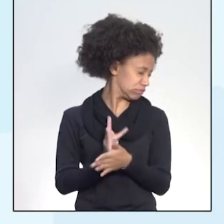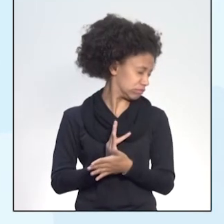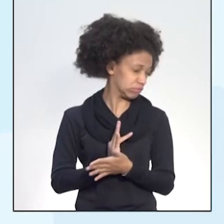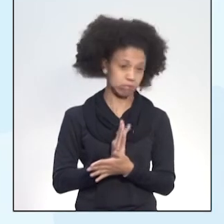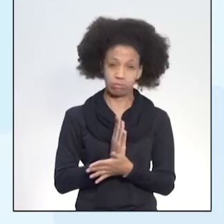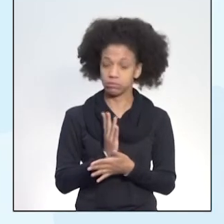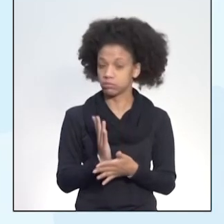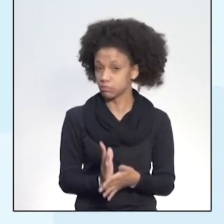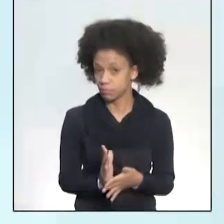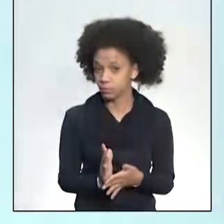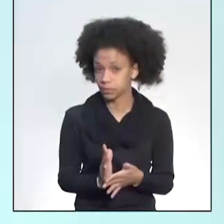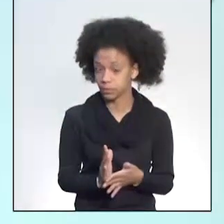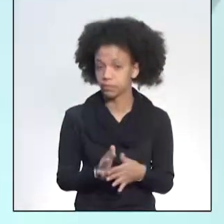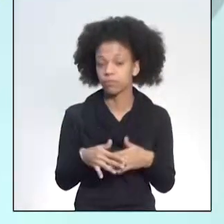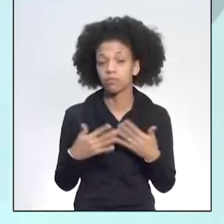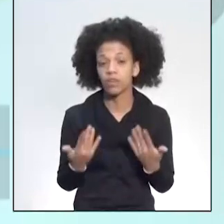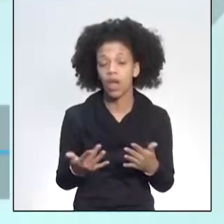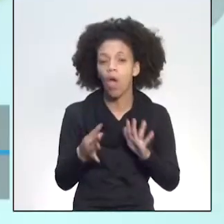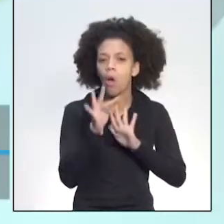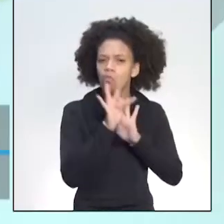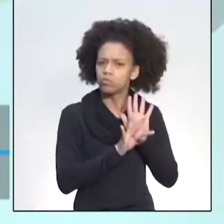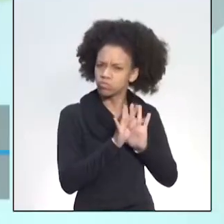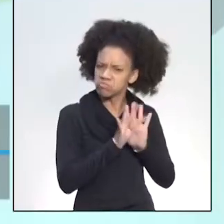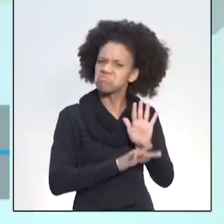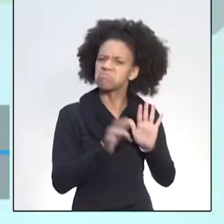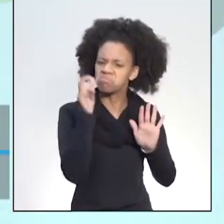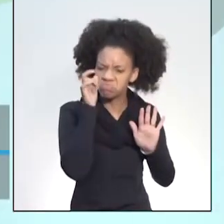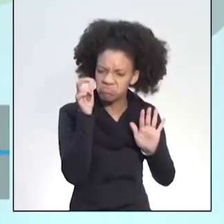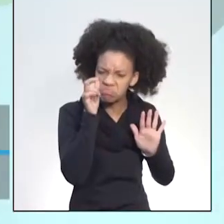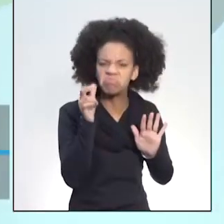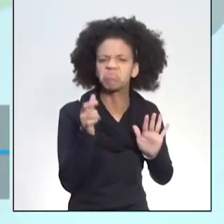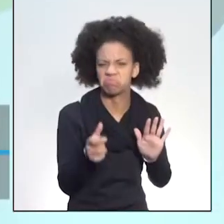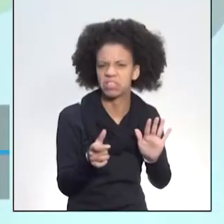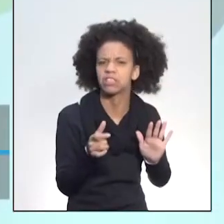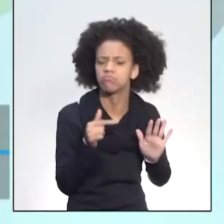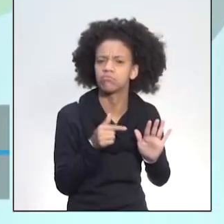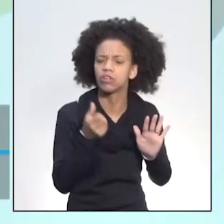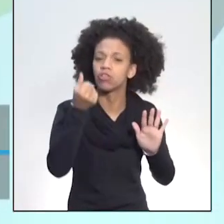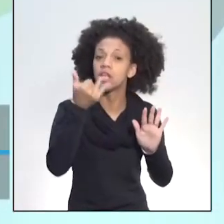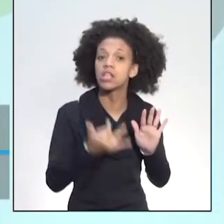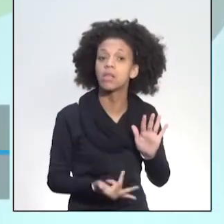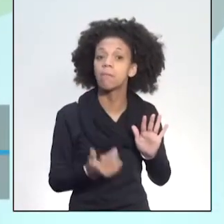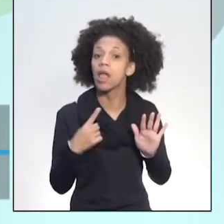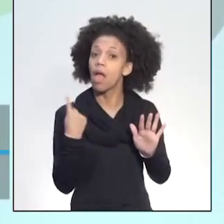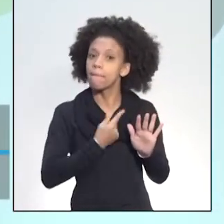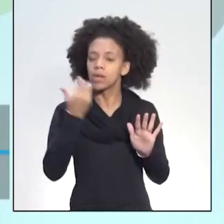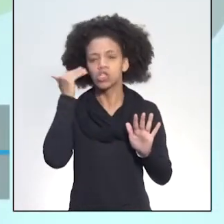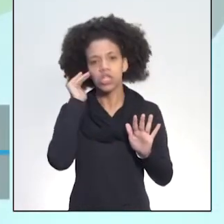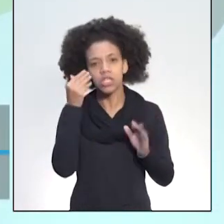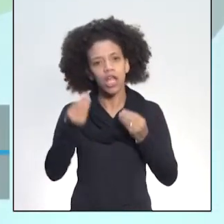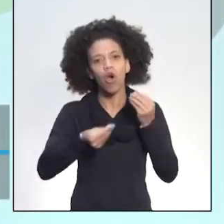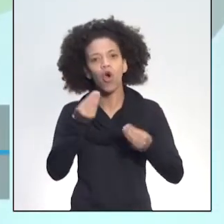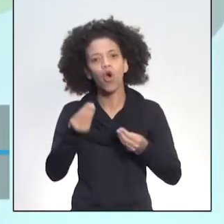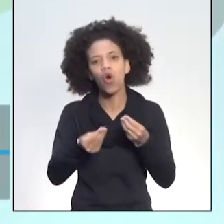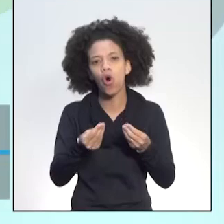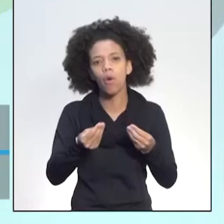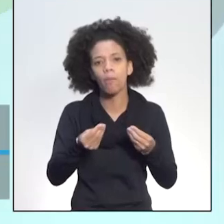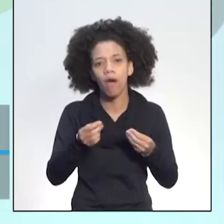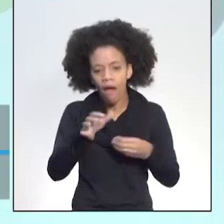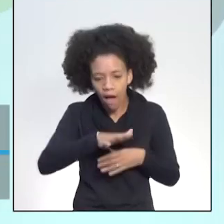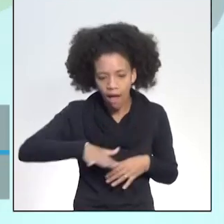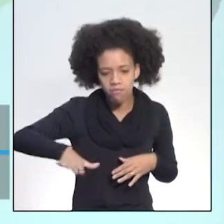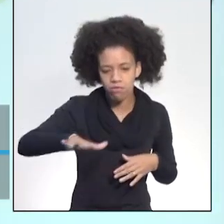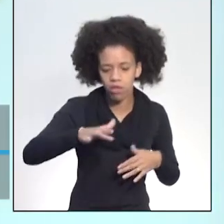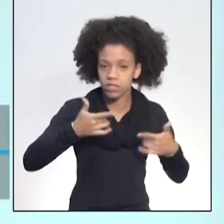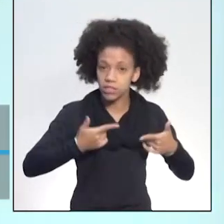insuportável. Ou seja, é um texto muito significativo para nós entendermos as condições